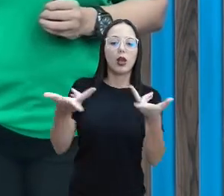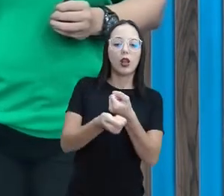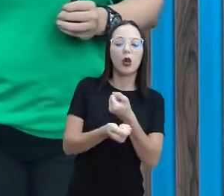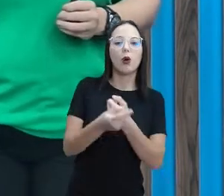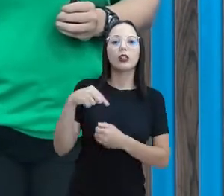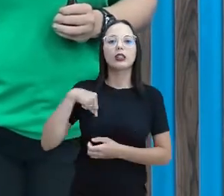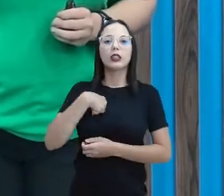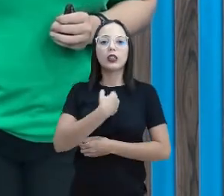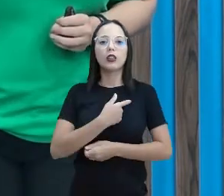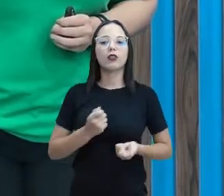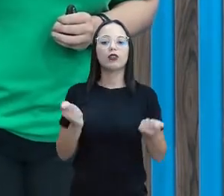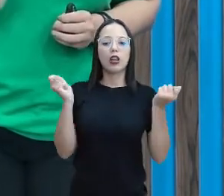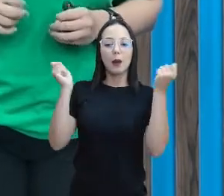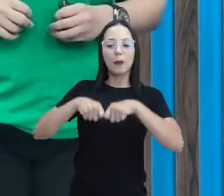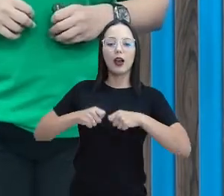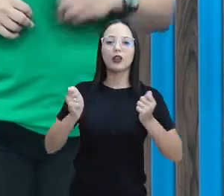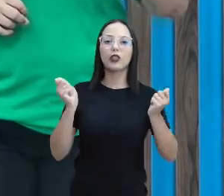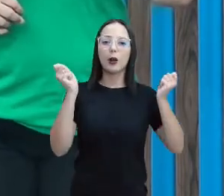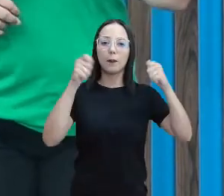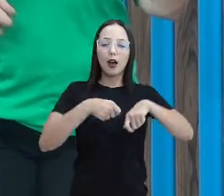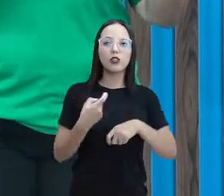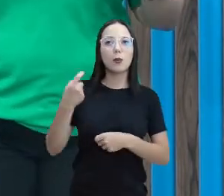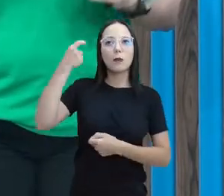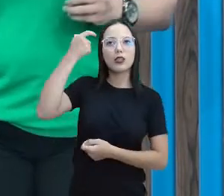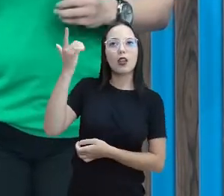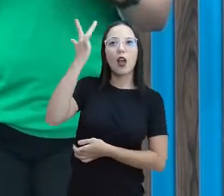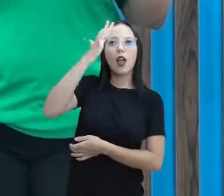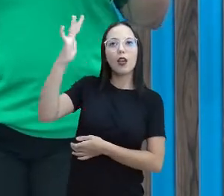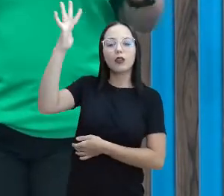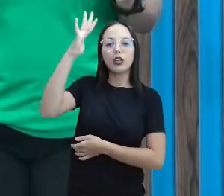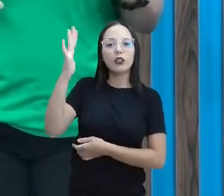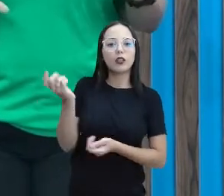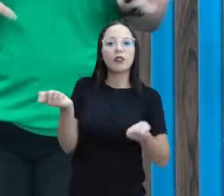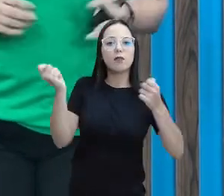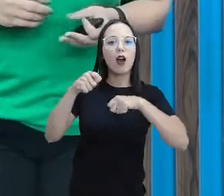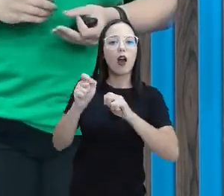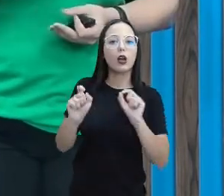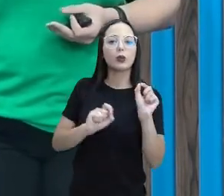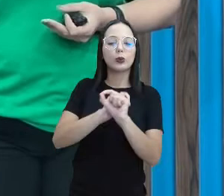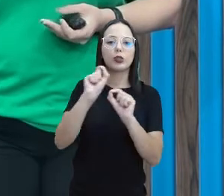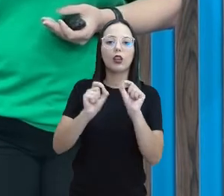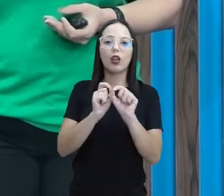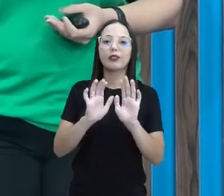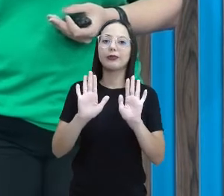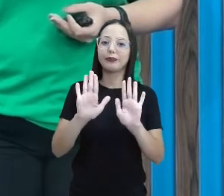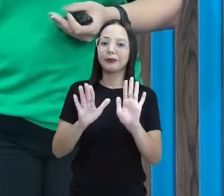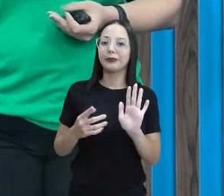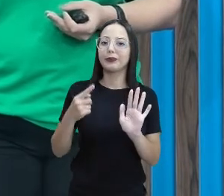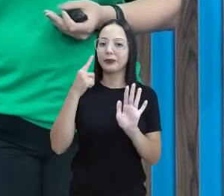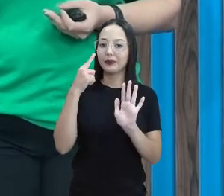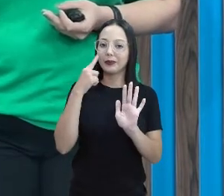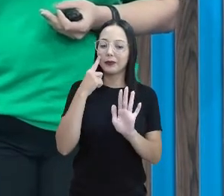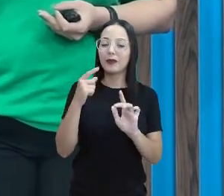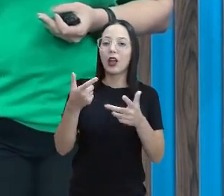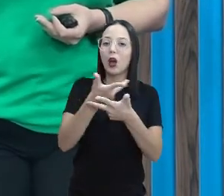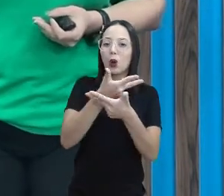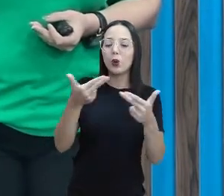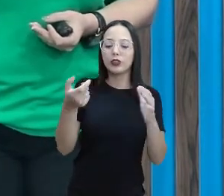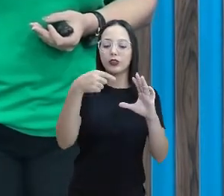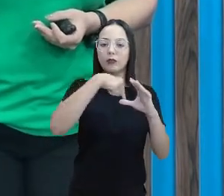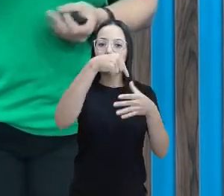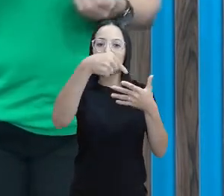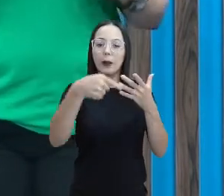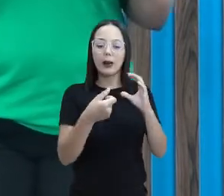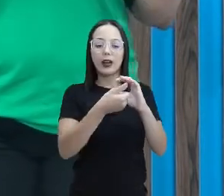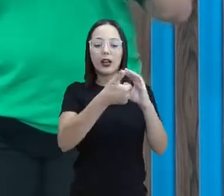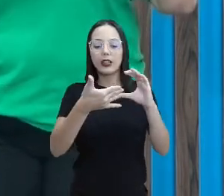gente seja mais capaz, né, de pensar disso ou de aquilo, né? Então, assim, gente, essas